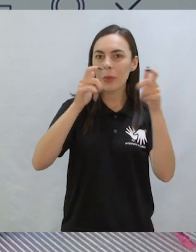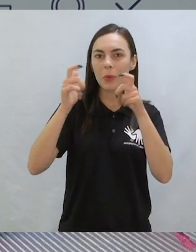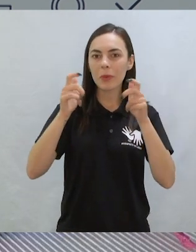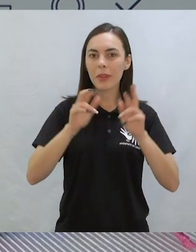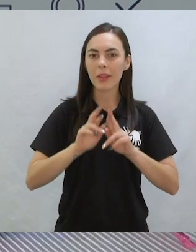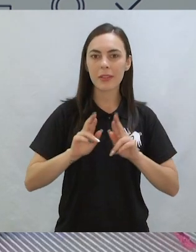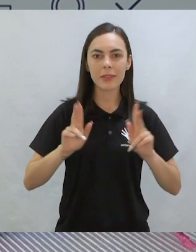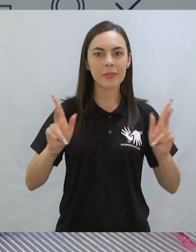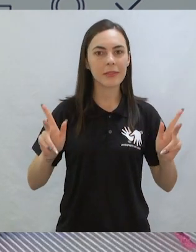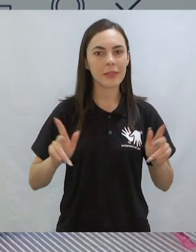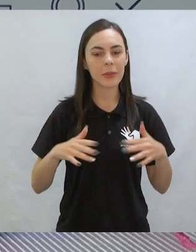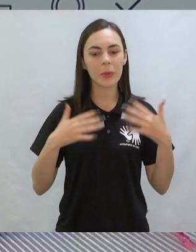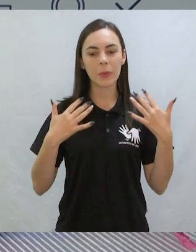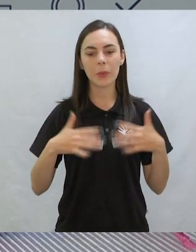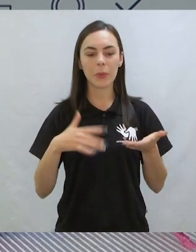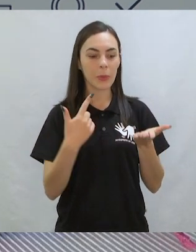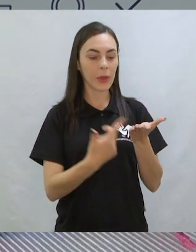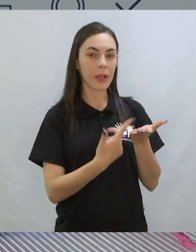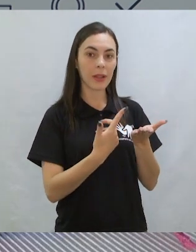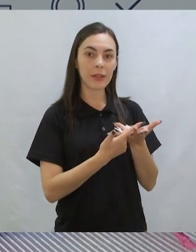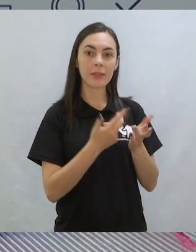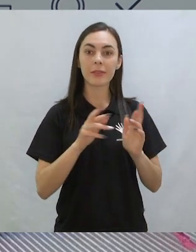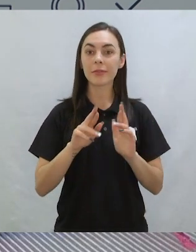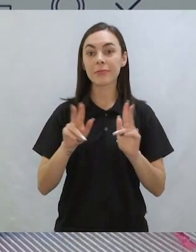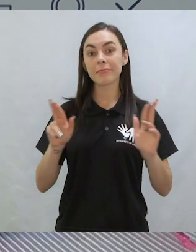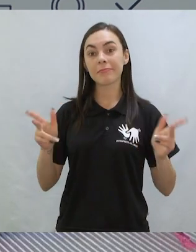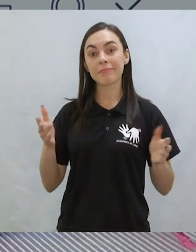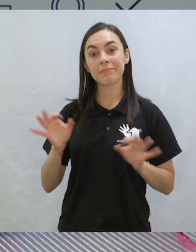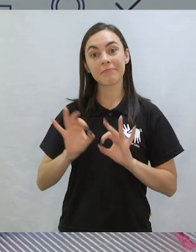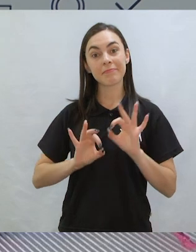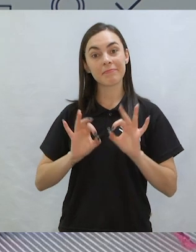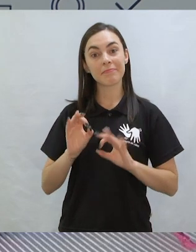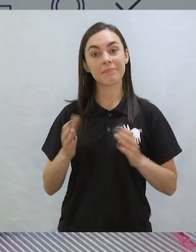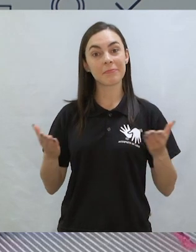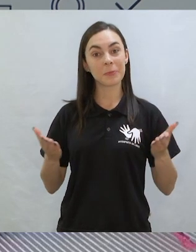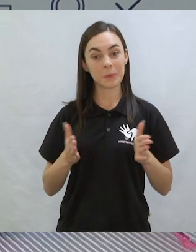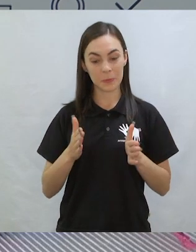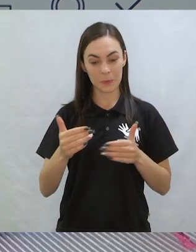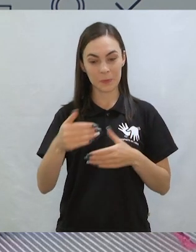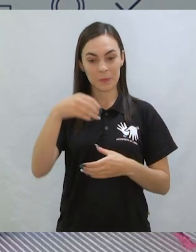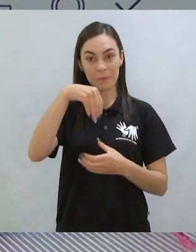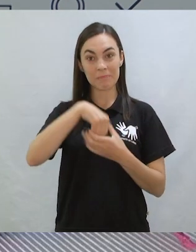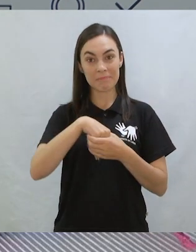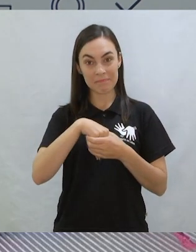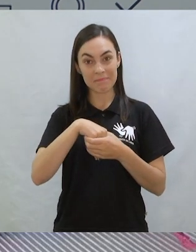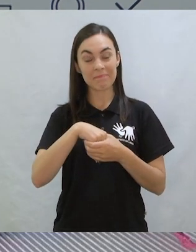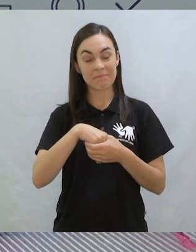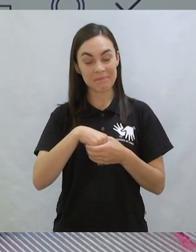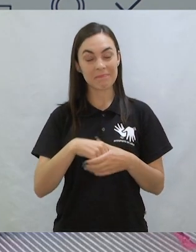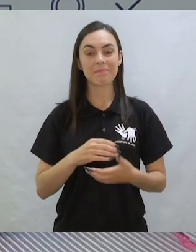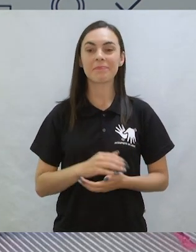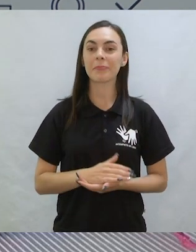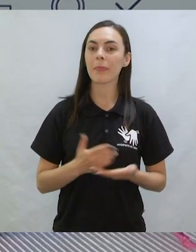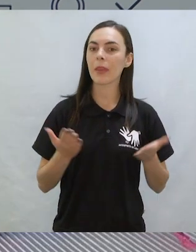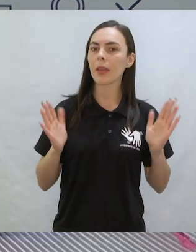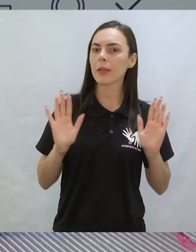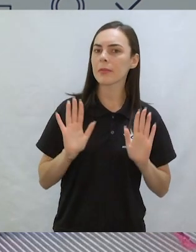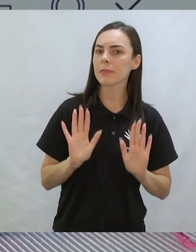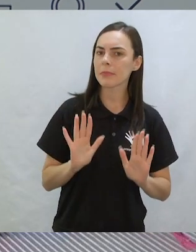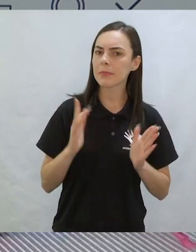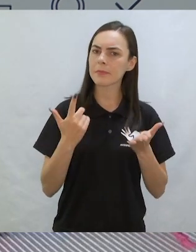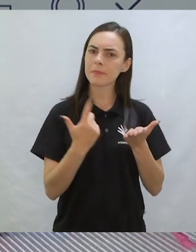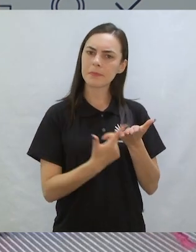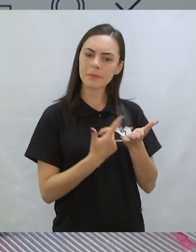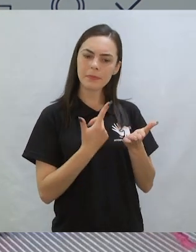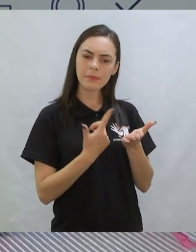lugares. Olha só, tem vários livros que a professora separou aqui dentro desta caixa, ok? Mas